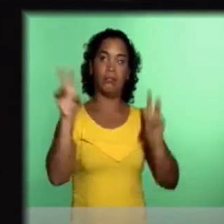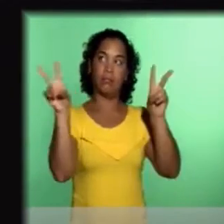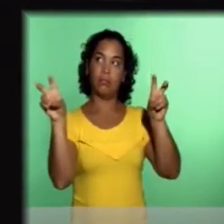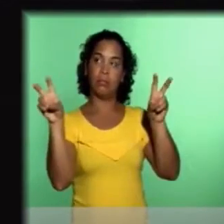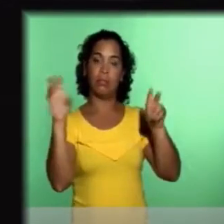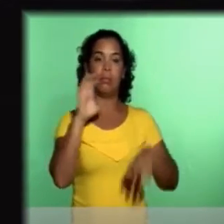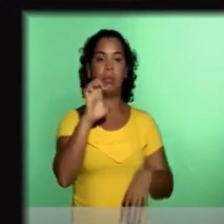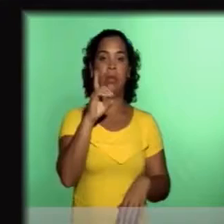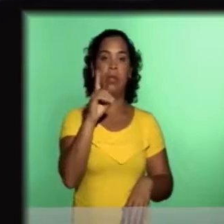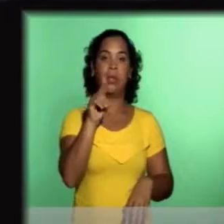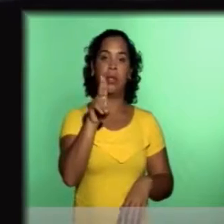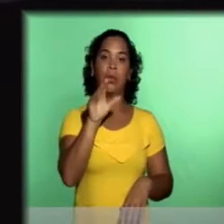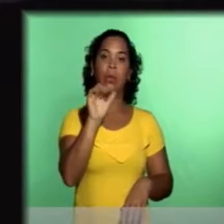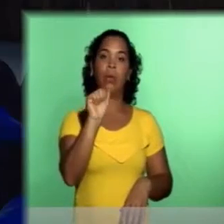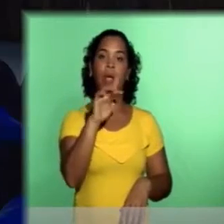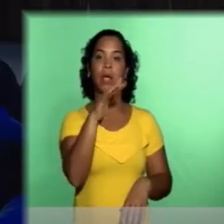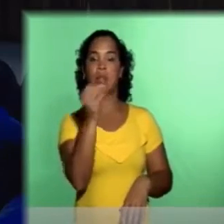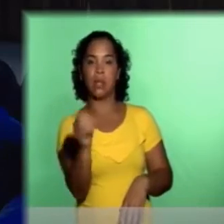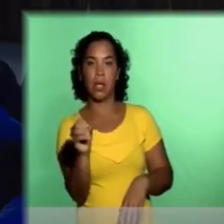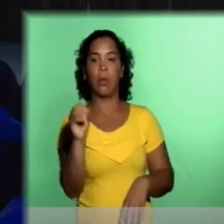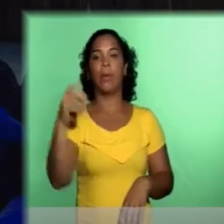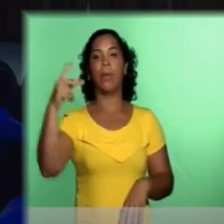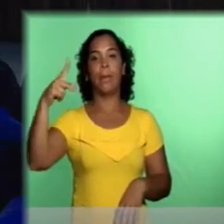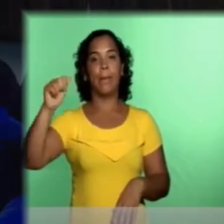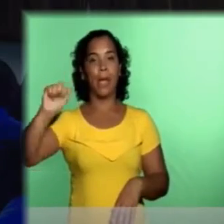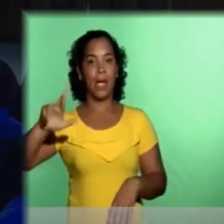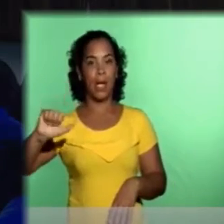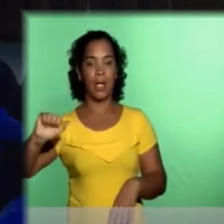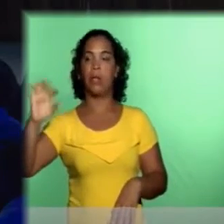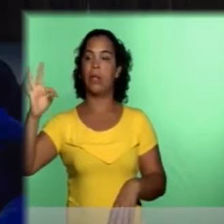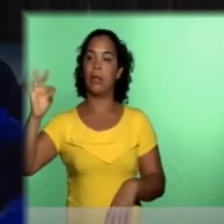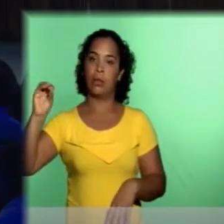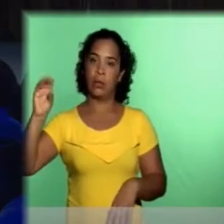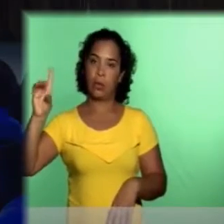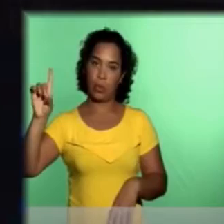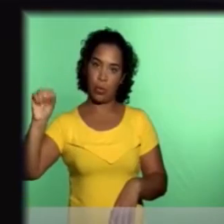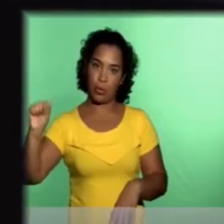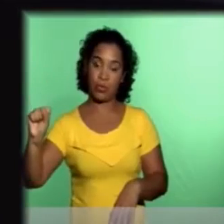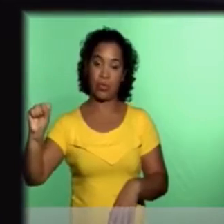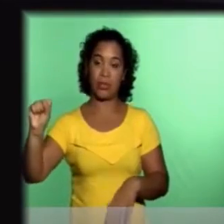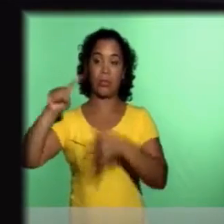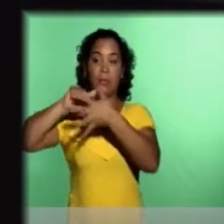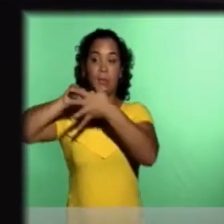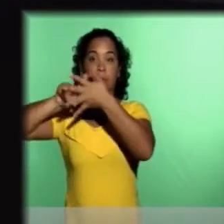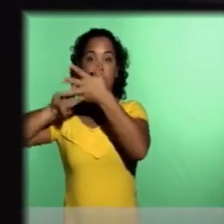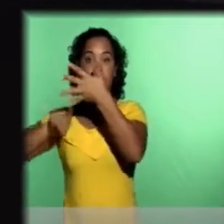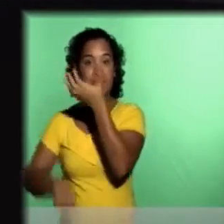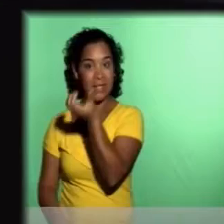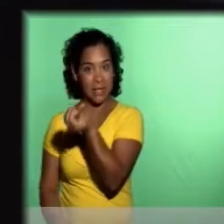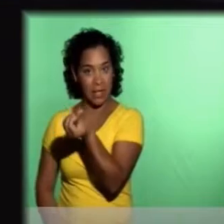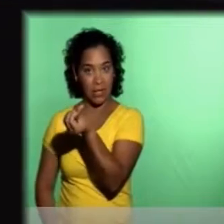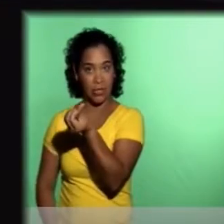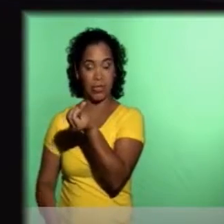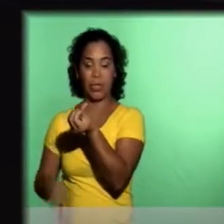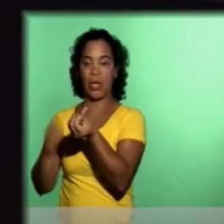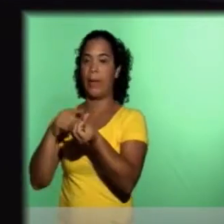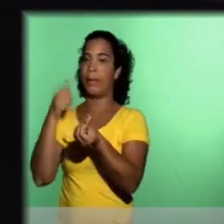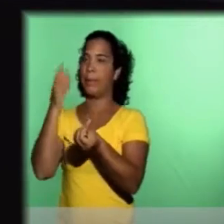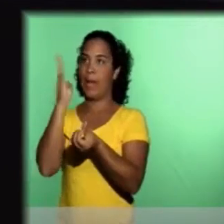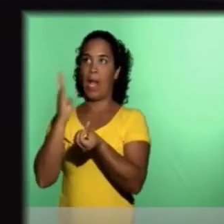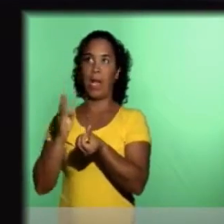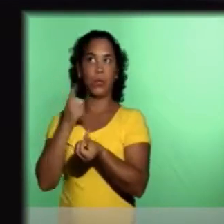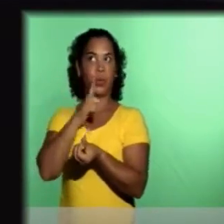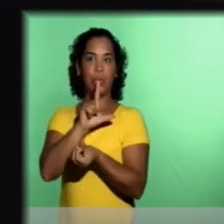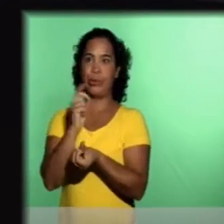Em Dakar foram estabelecidas 6 metas, e dessas metas o Brasil só cumpriu 2 metas. E eu tenho dúvida se de fato ele